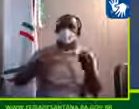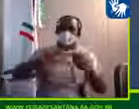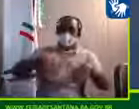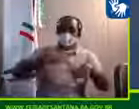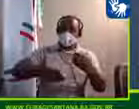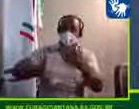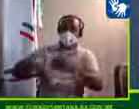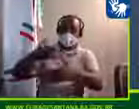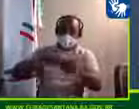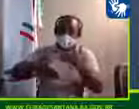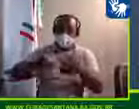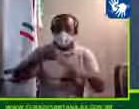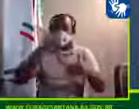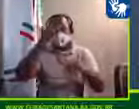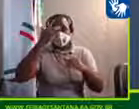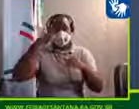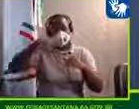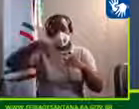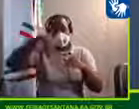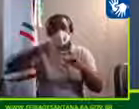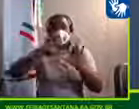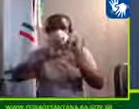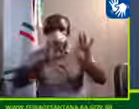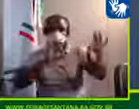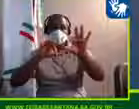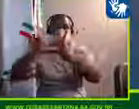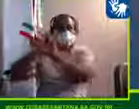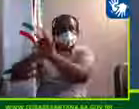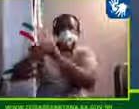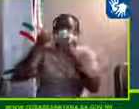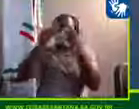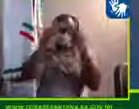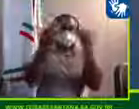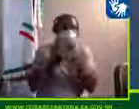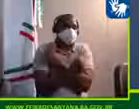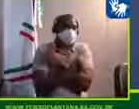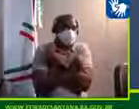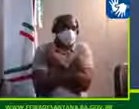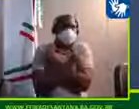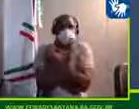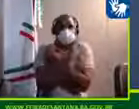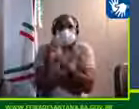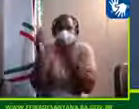quantidade de pessoas por metro quadrado. Um abraço a todos vocês, bom dia, muito obrigado.